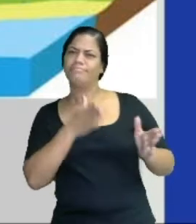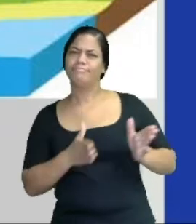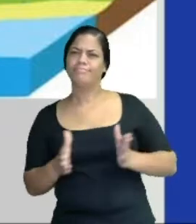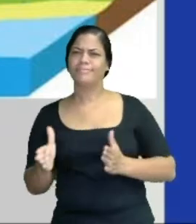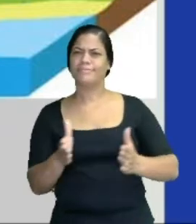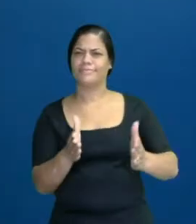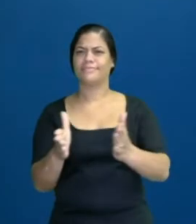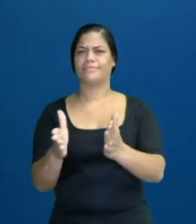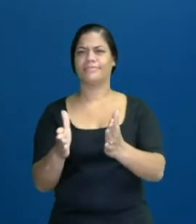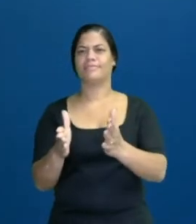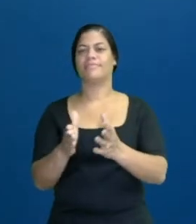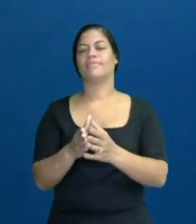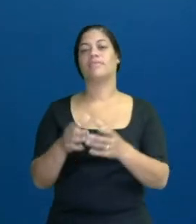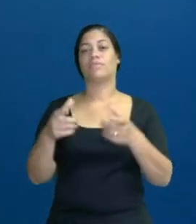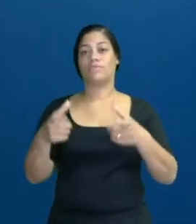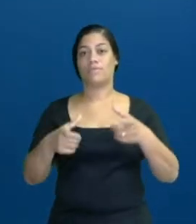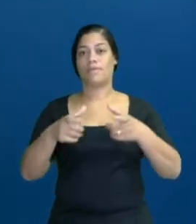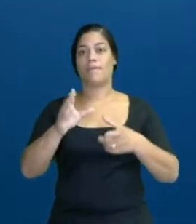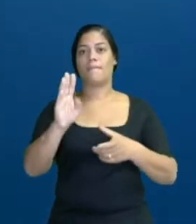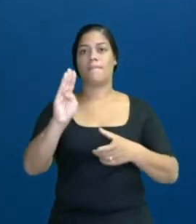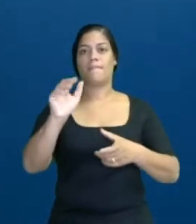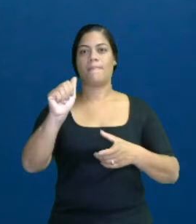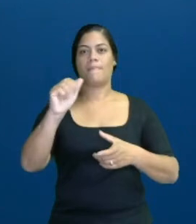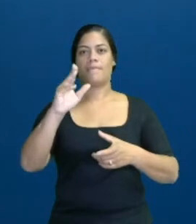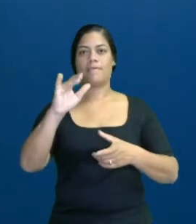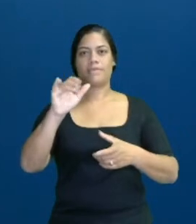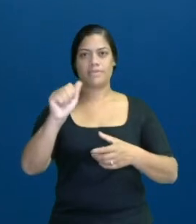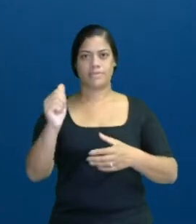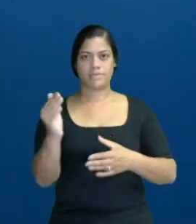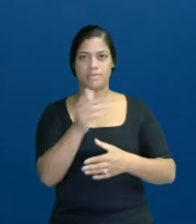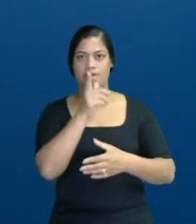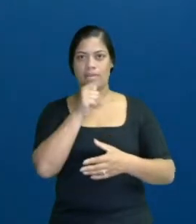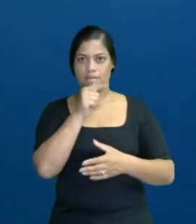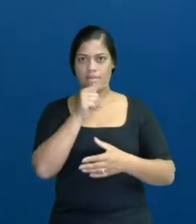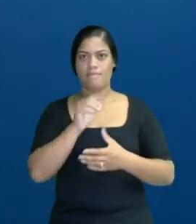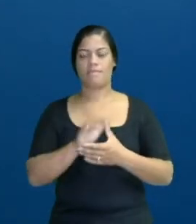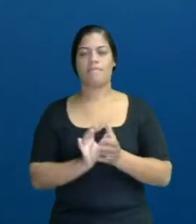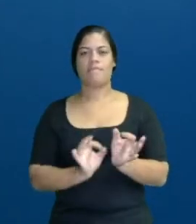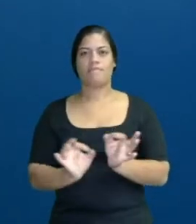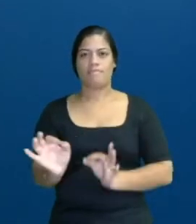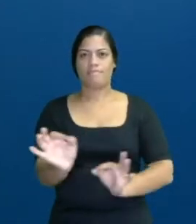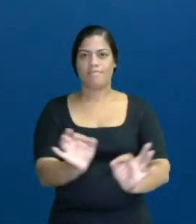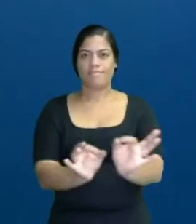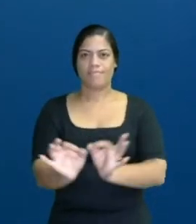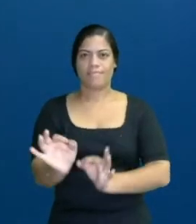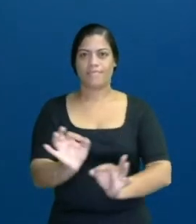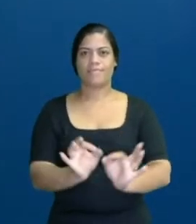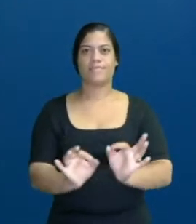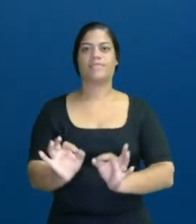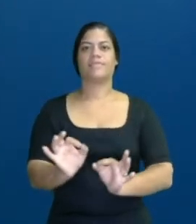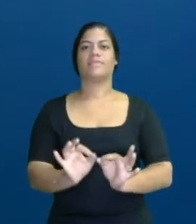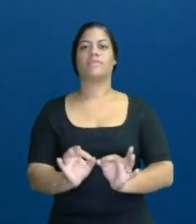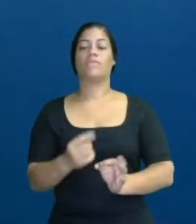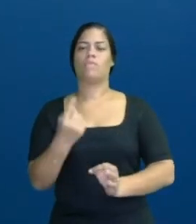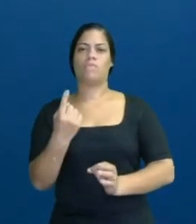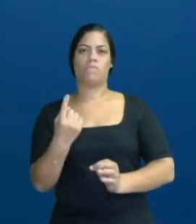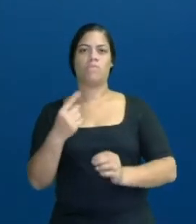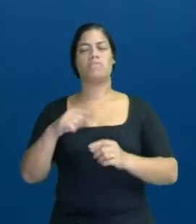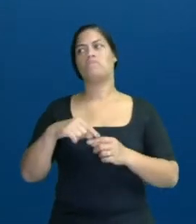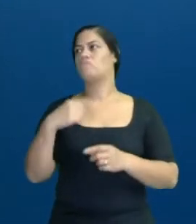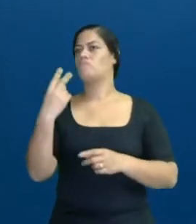Essas áreas são chamadas de bacias hidrográficas. Assim, ela é formada por um ou mais